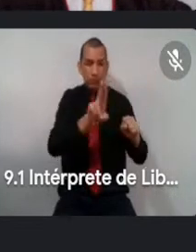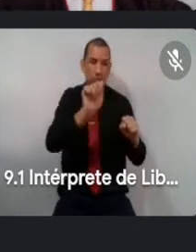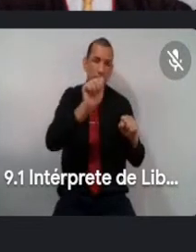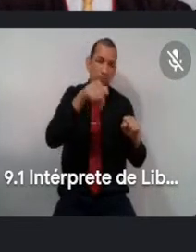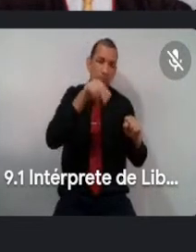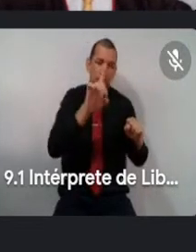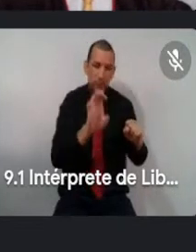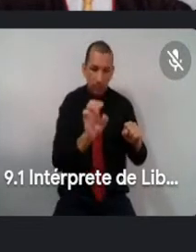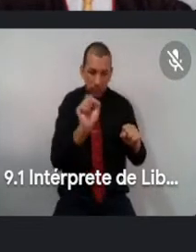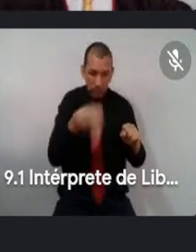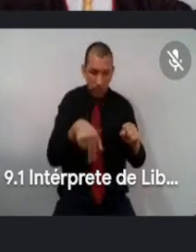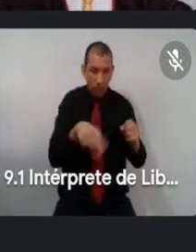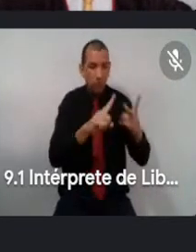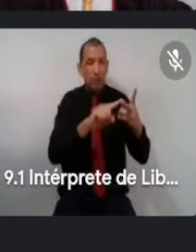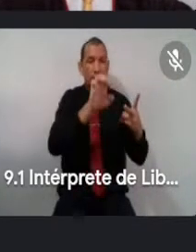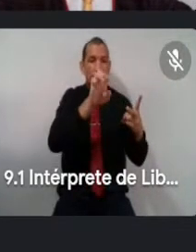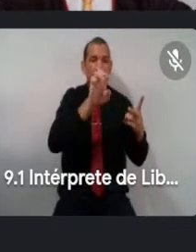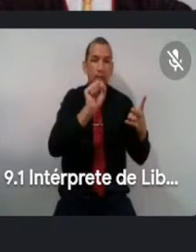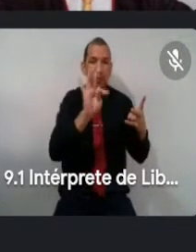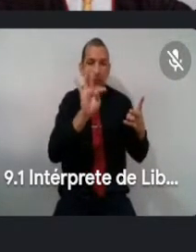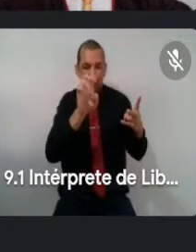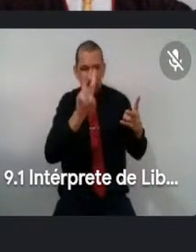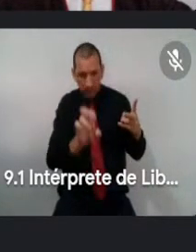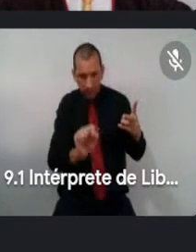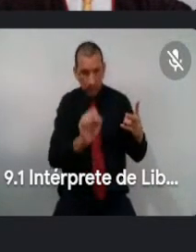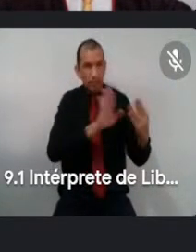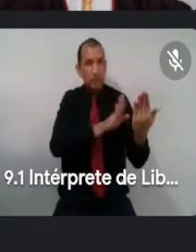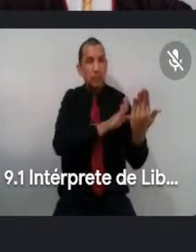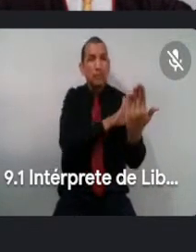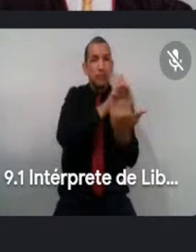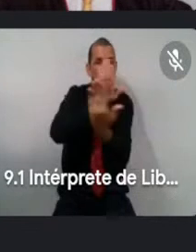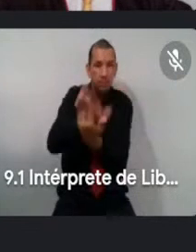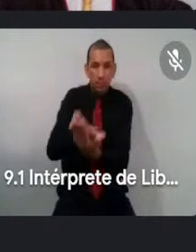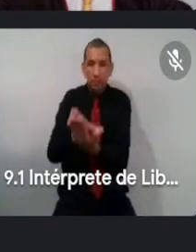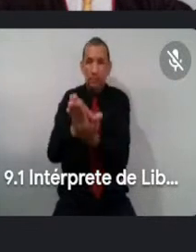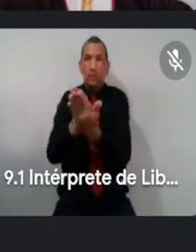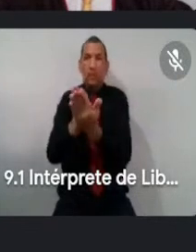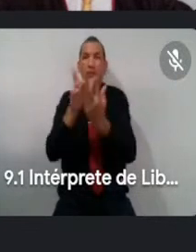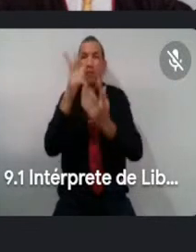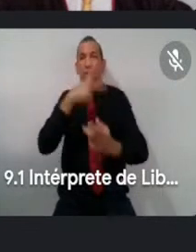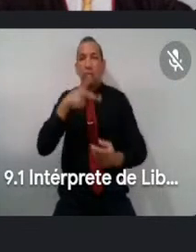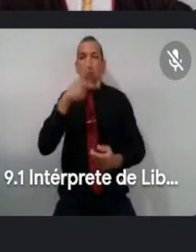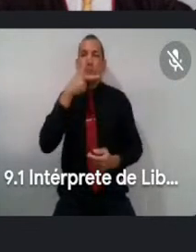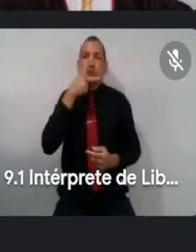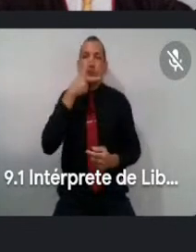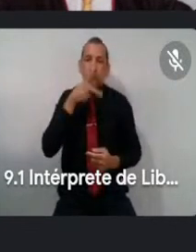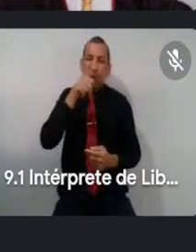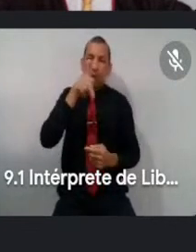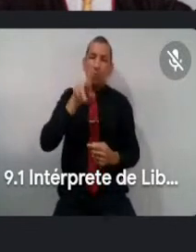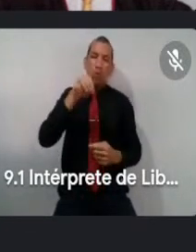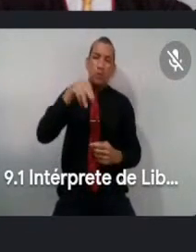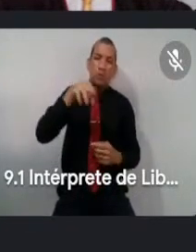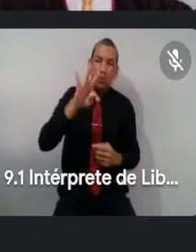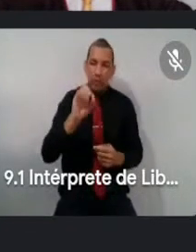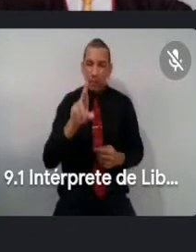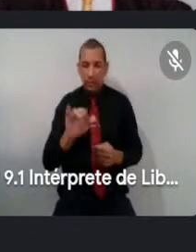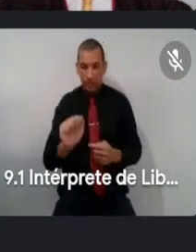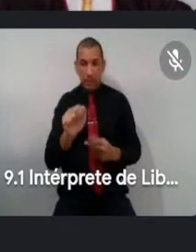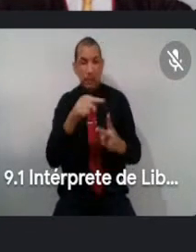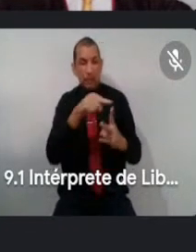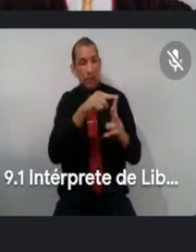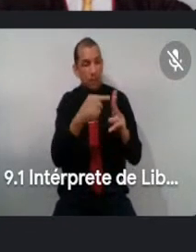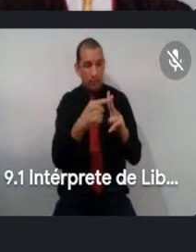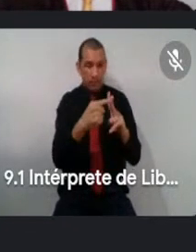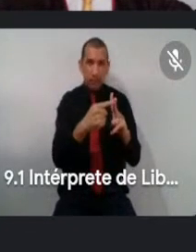e o Anderson e o nome stew e levaram até a promotoria Eleitoral de paraíso e lá essas duas pessoas